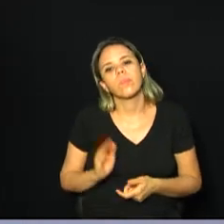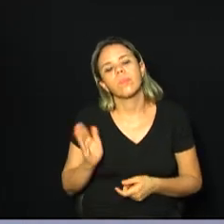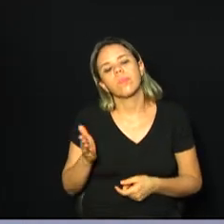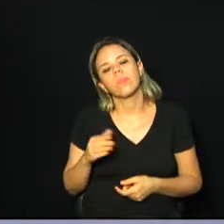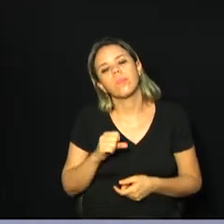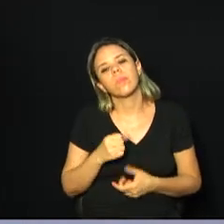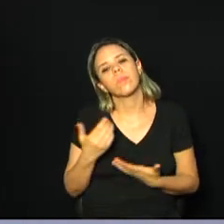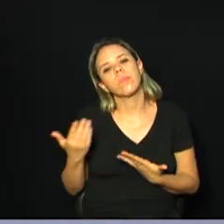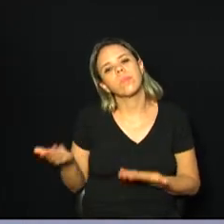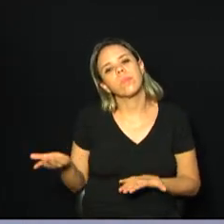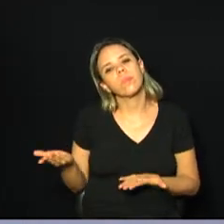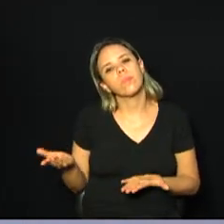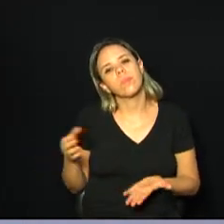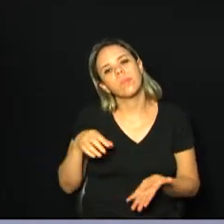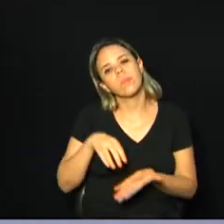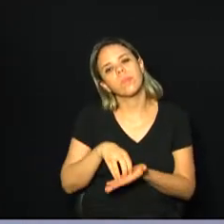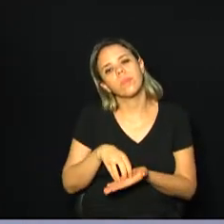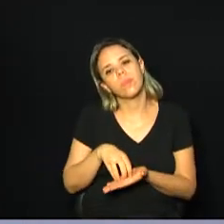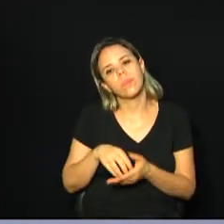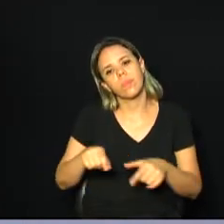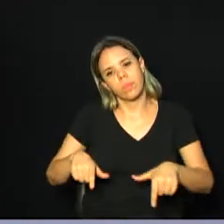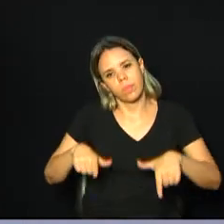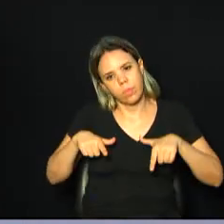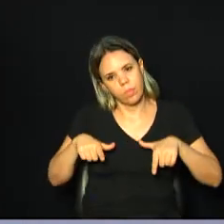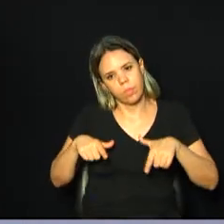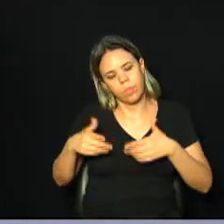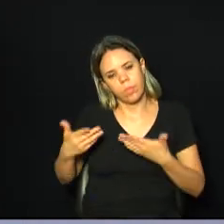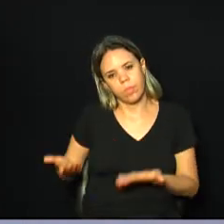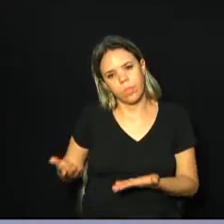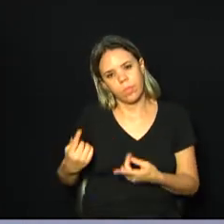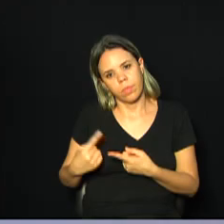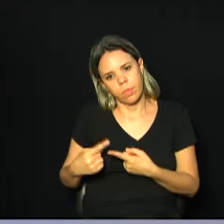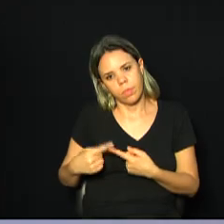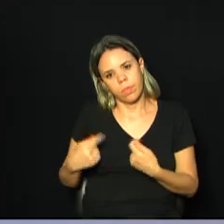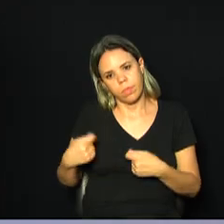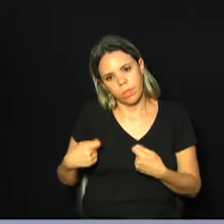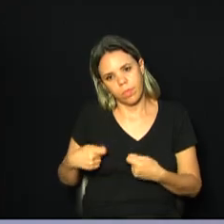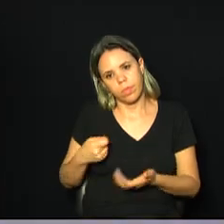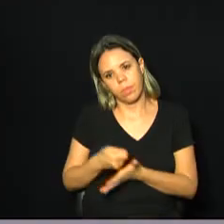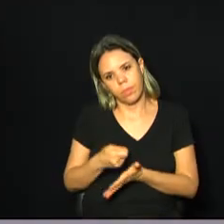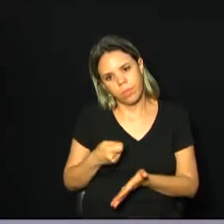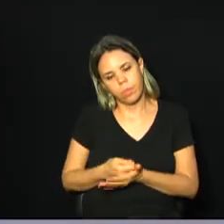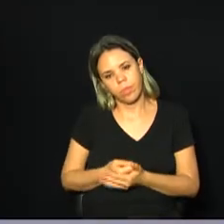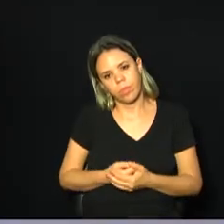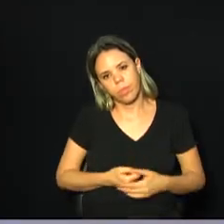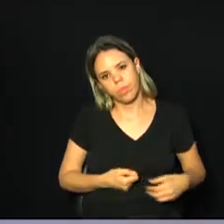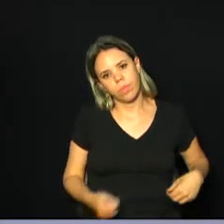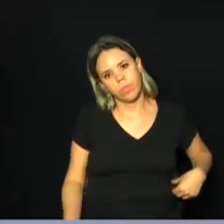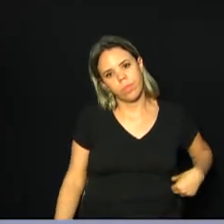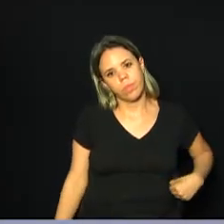imediato, será um departamento de certificações, porque vai ser necessário.